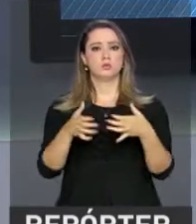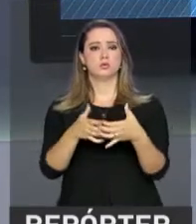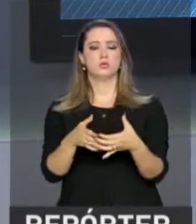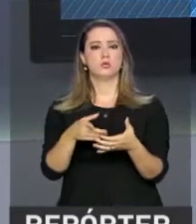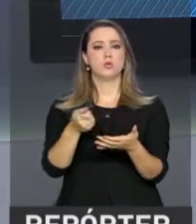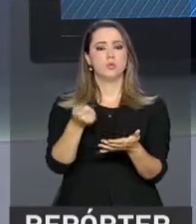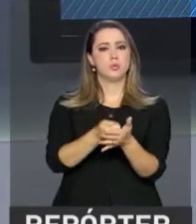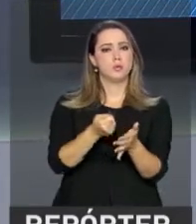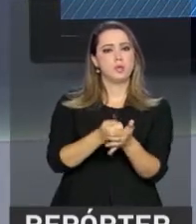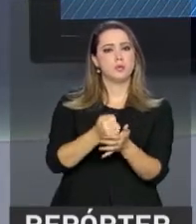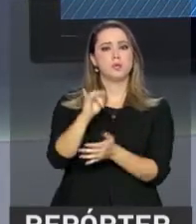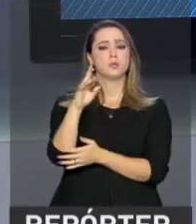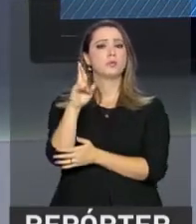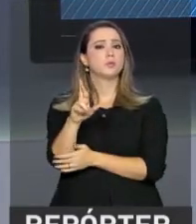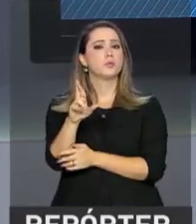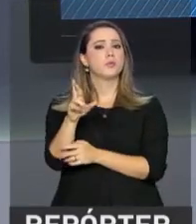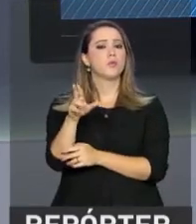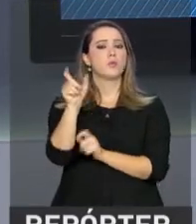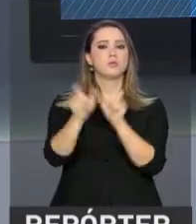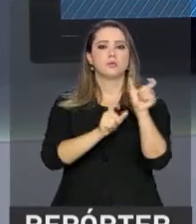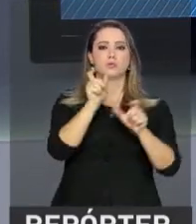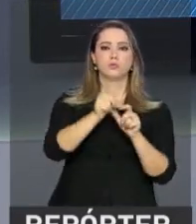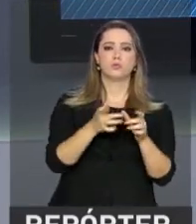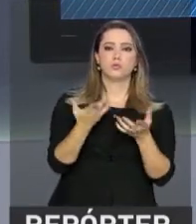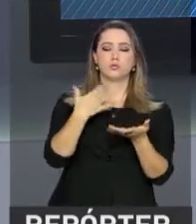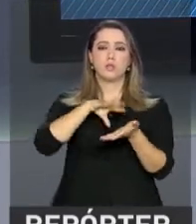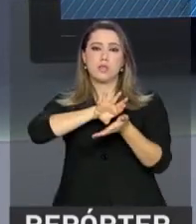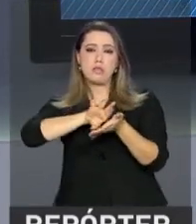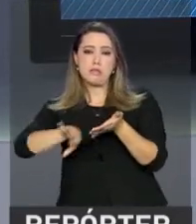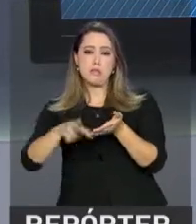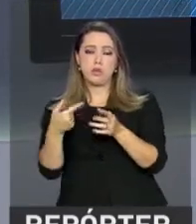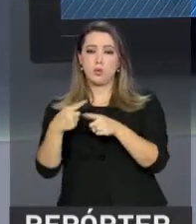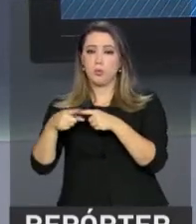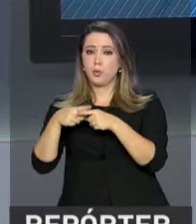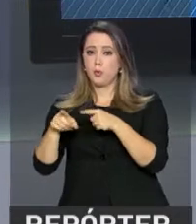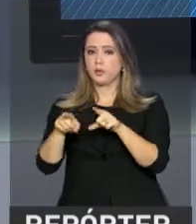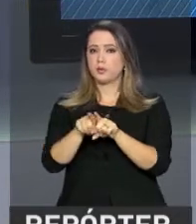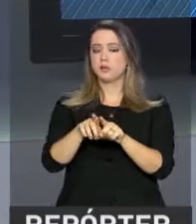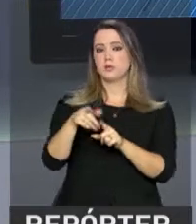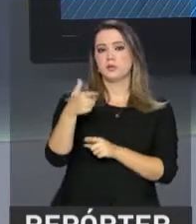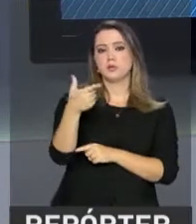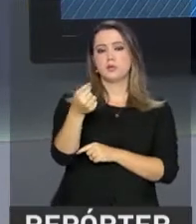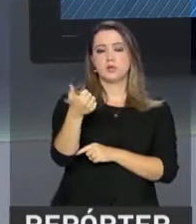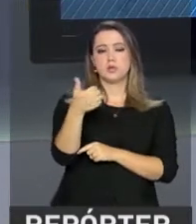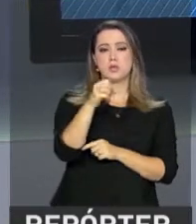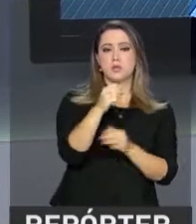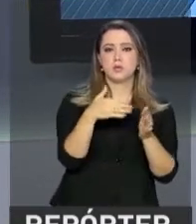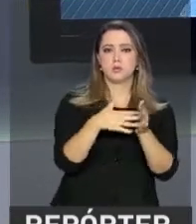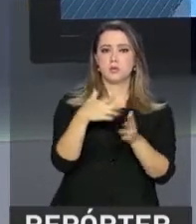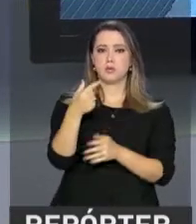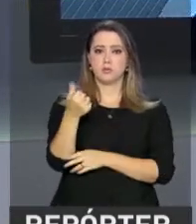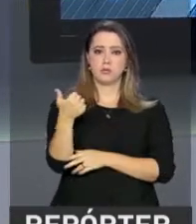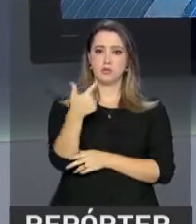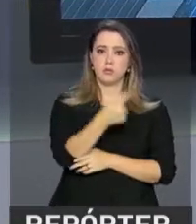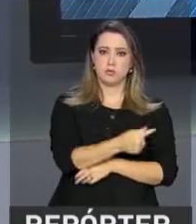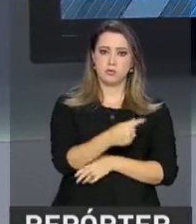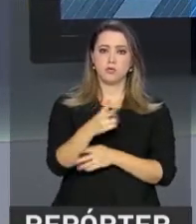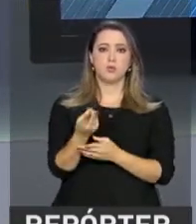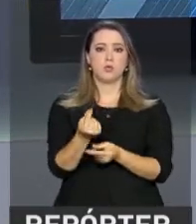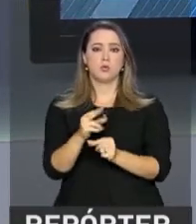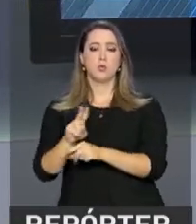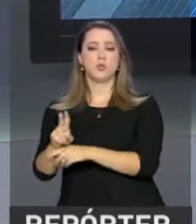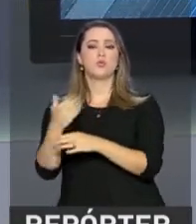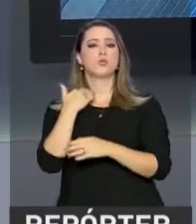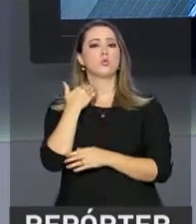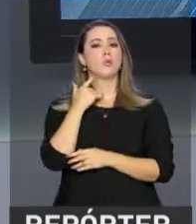de renda de pessoa física deixar a malha fina declarações referentes aos exercícios de 2008 a 2017 o crédito